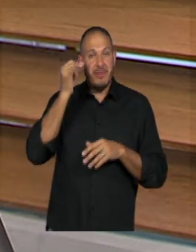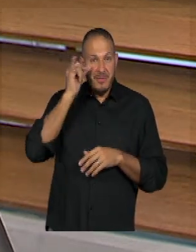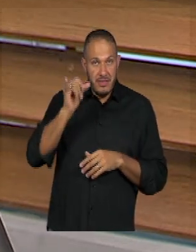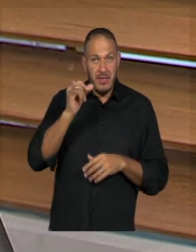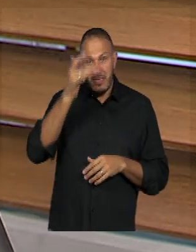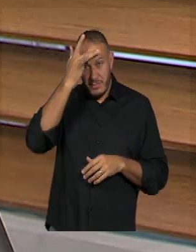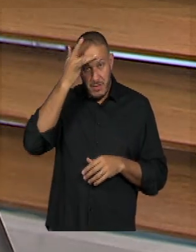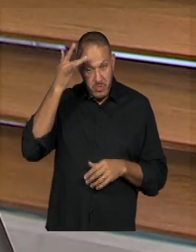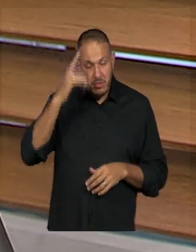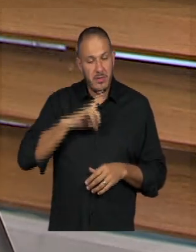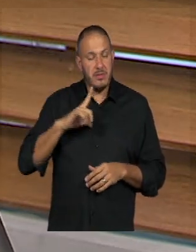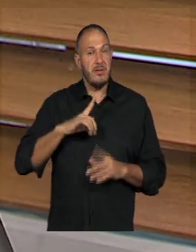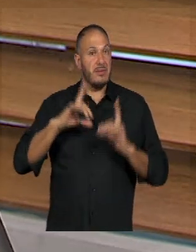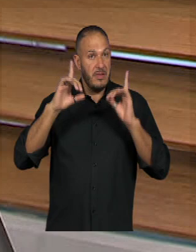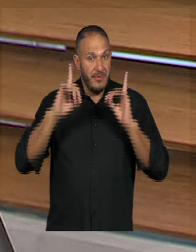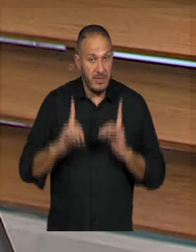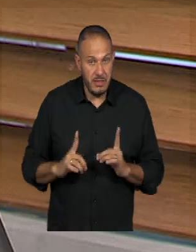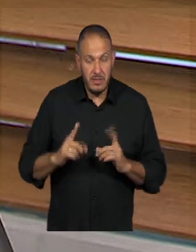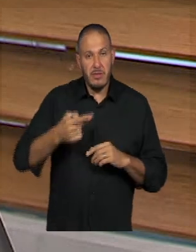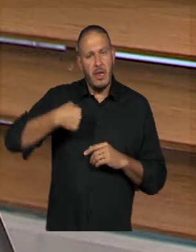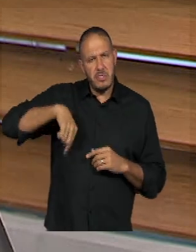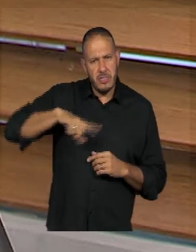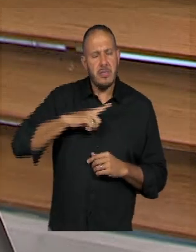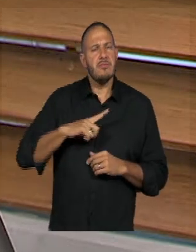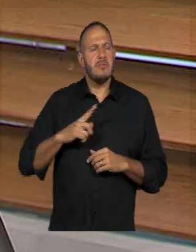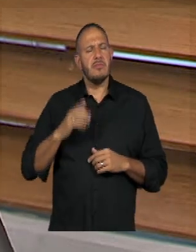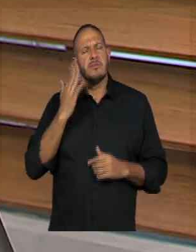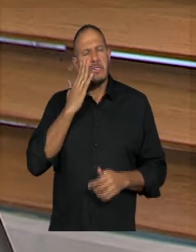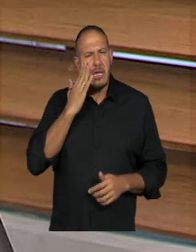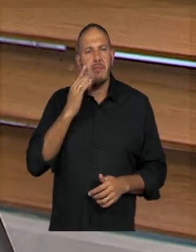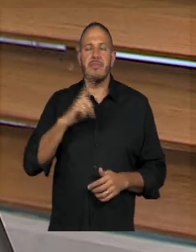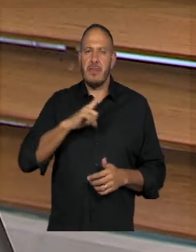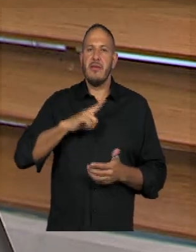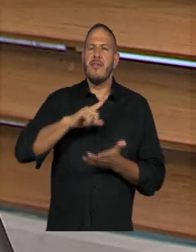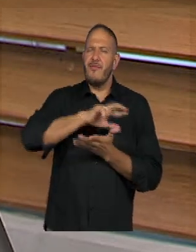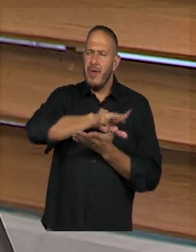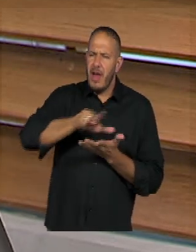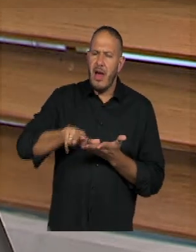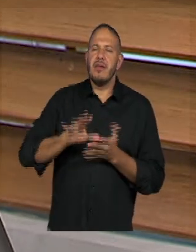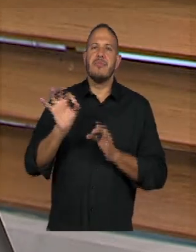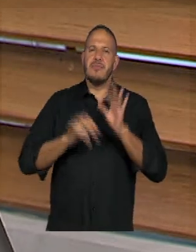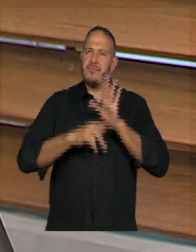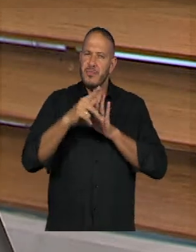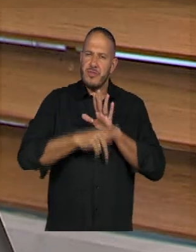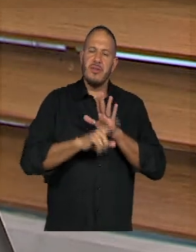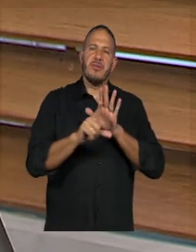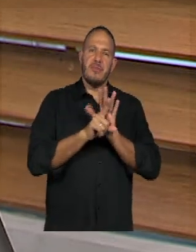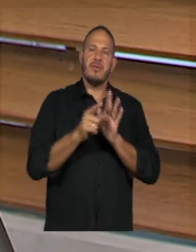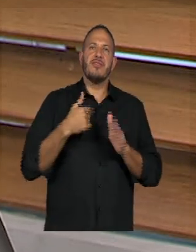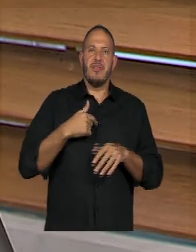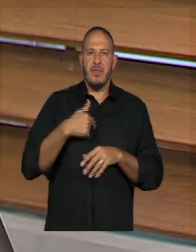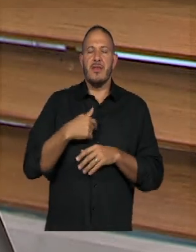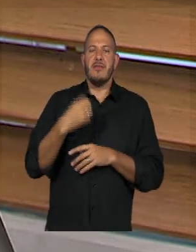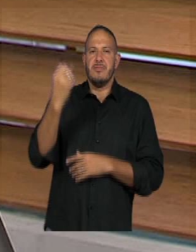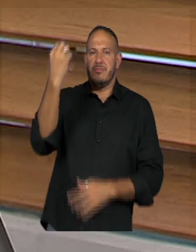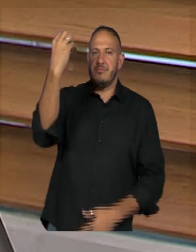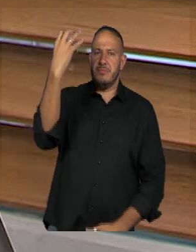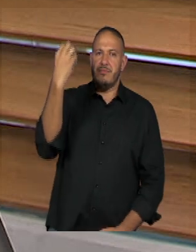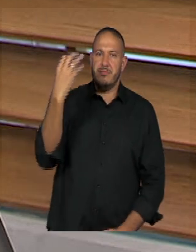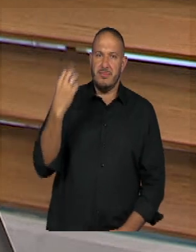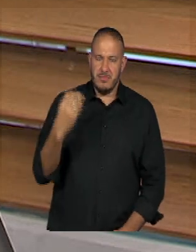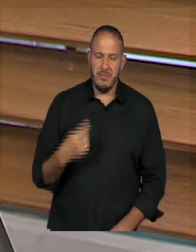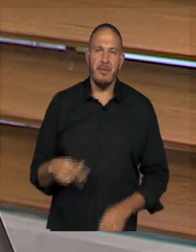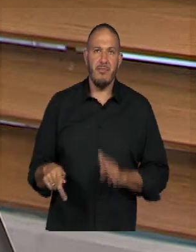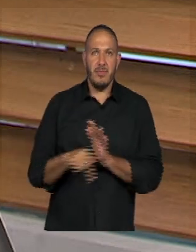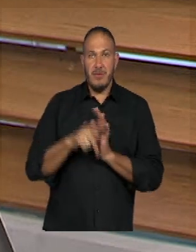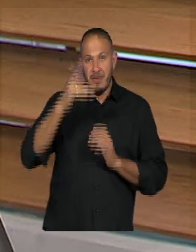que têm deficiência, a gente sim, existem vários projetos, nós já temos sinalização semafórica para